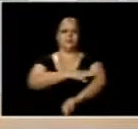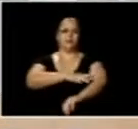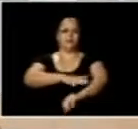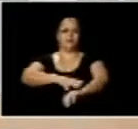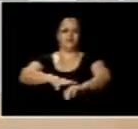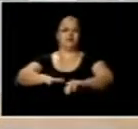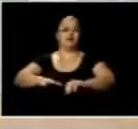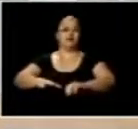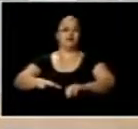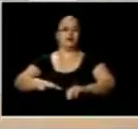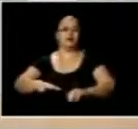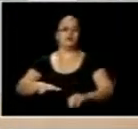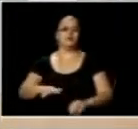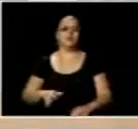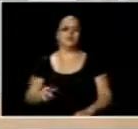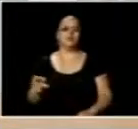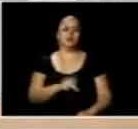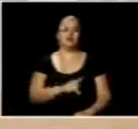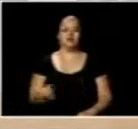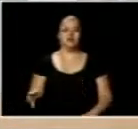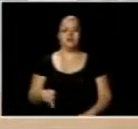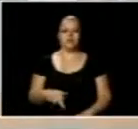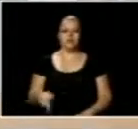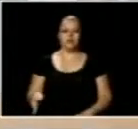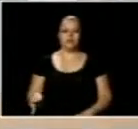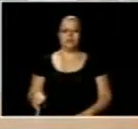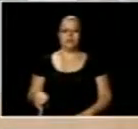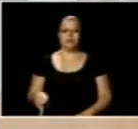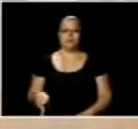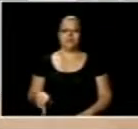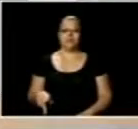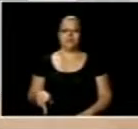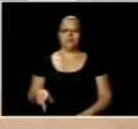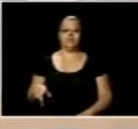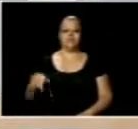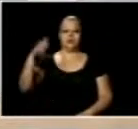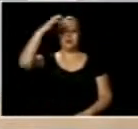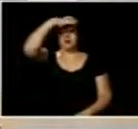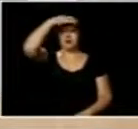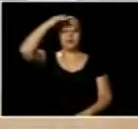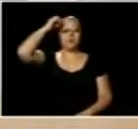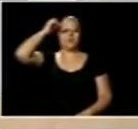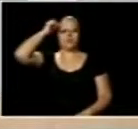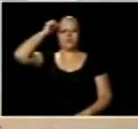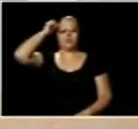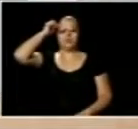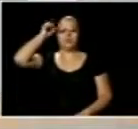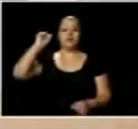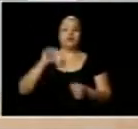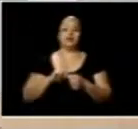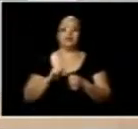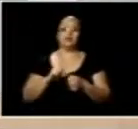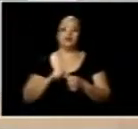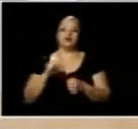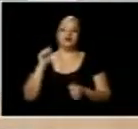educador, uma pessoa ter uma atitude como essa, preconceituosa com uma criança com síndrome